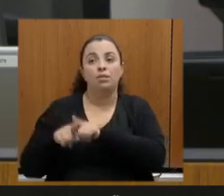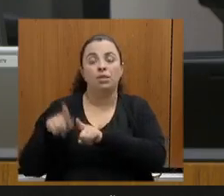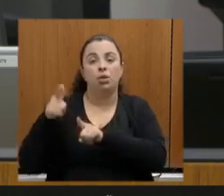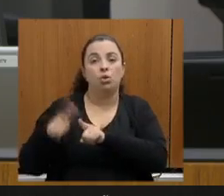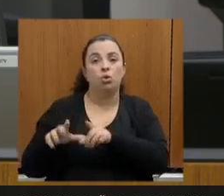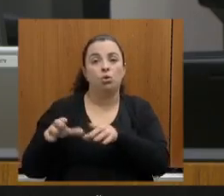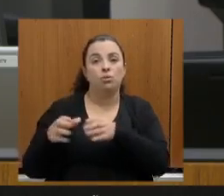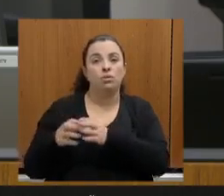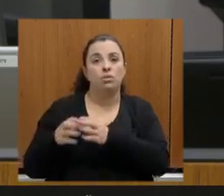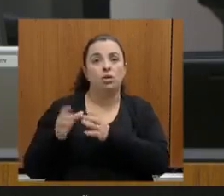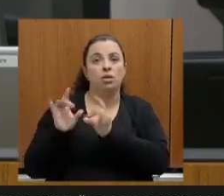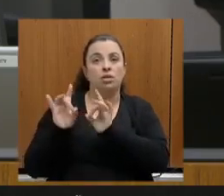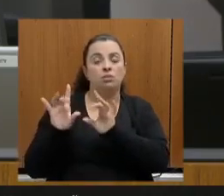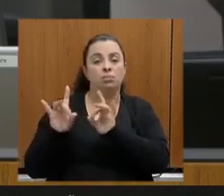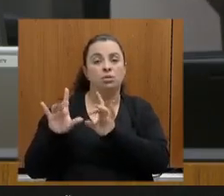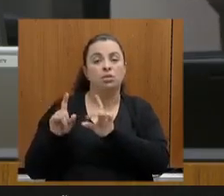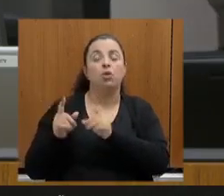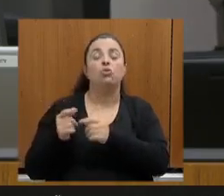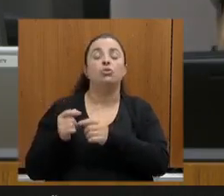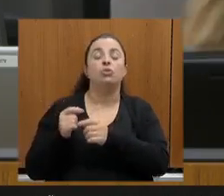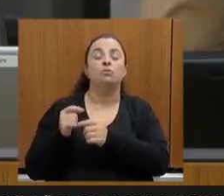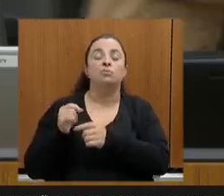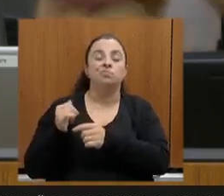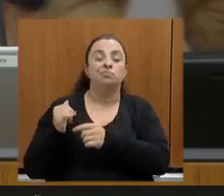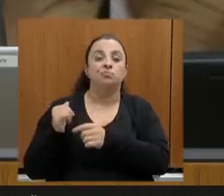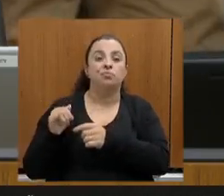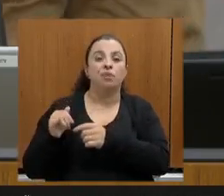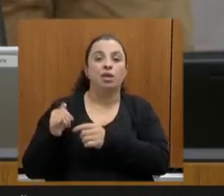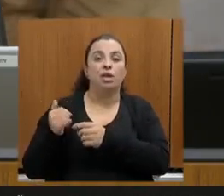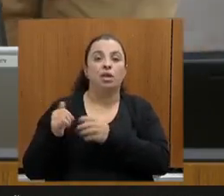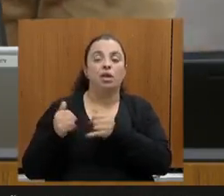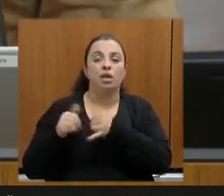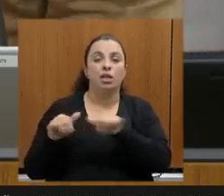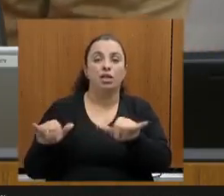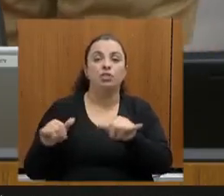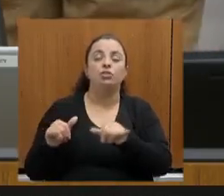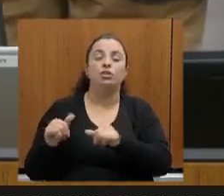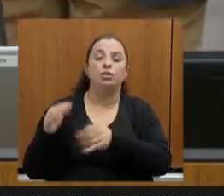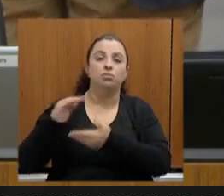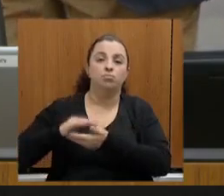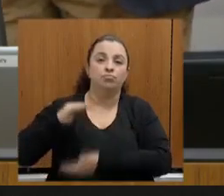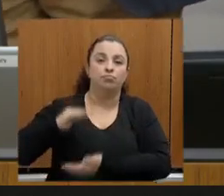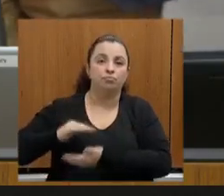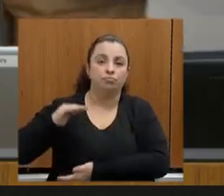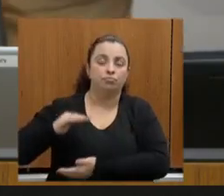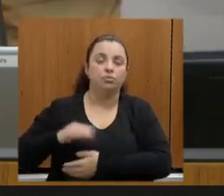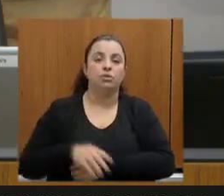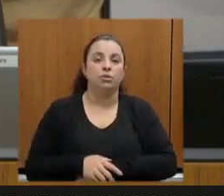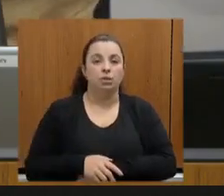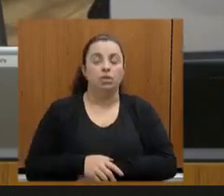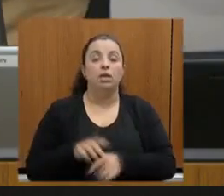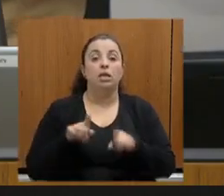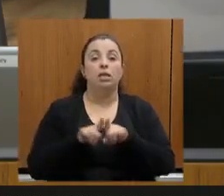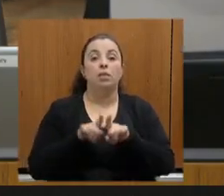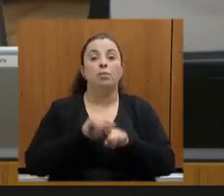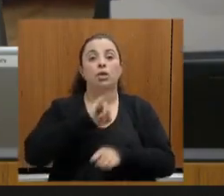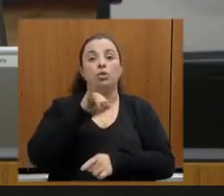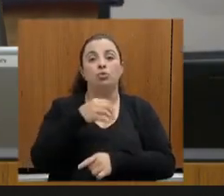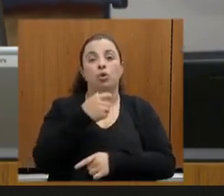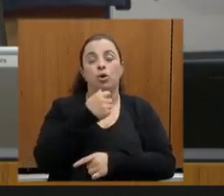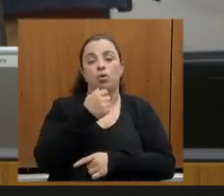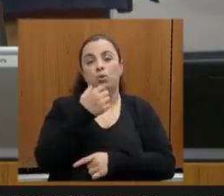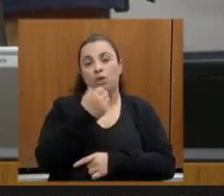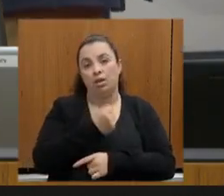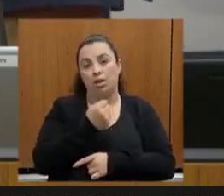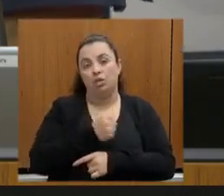de energias renováveis e também de autoria do deputado João Leite do deputado José